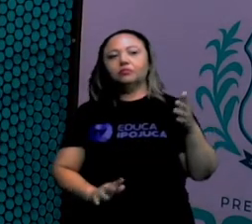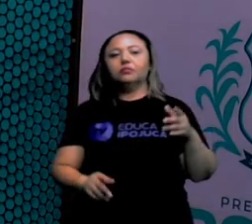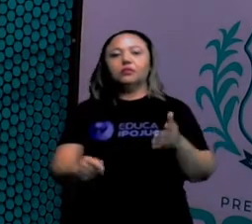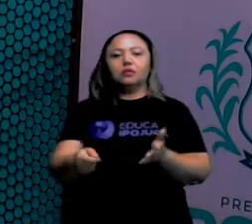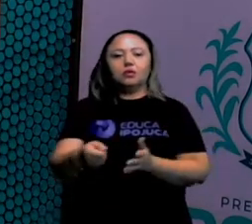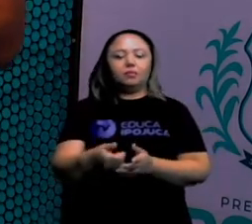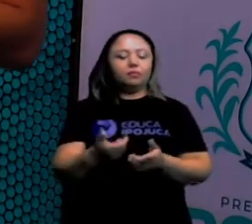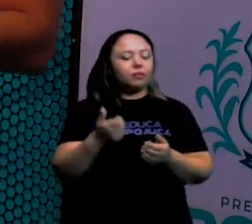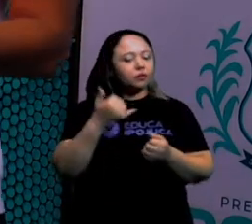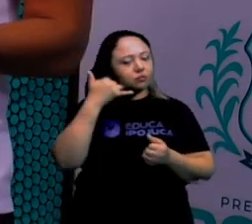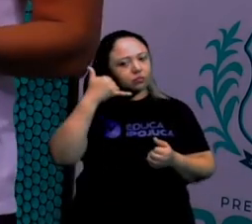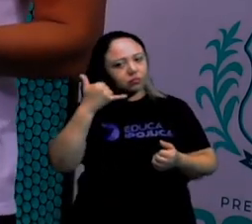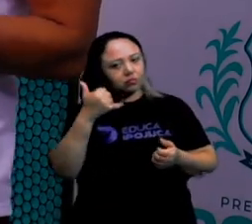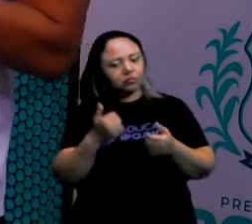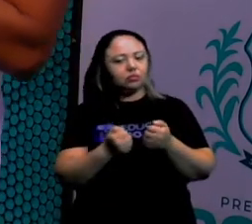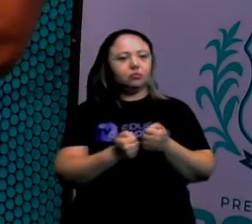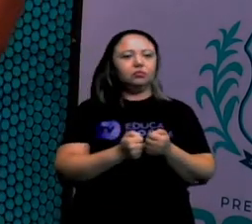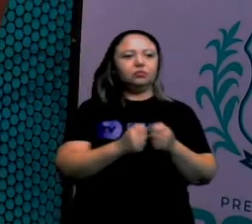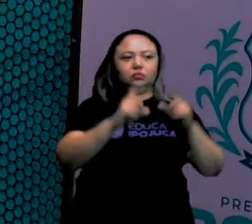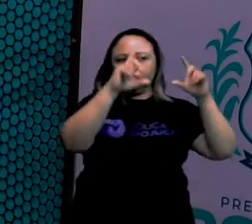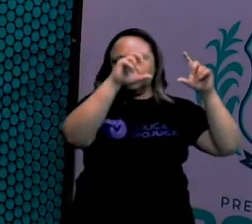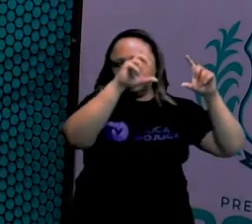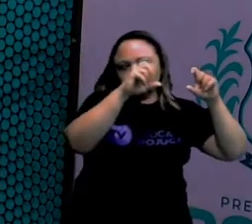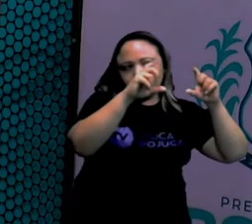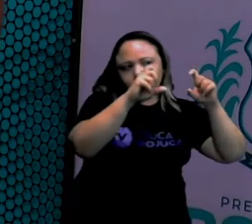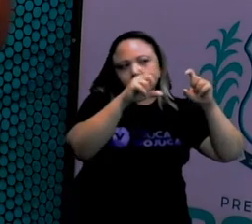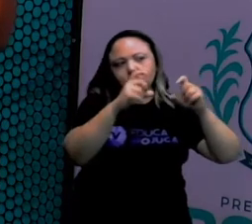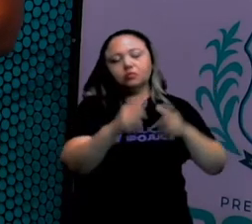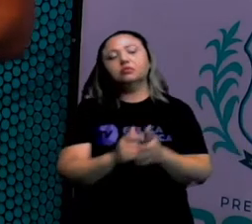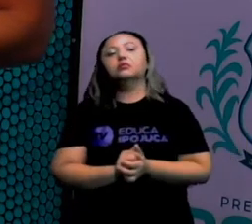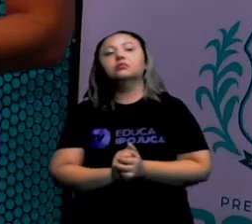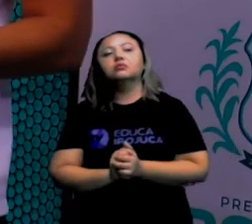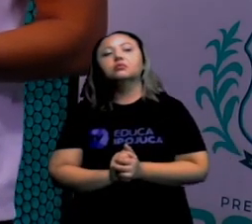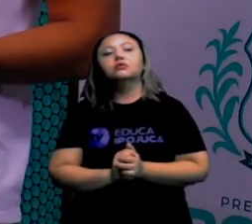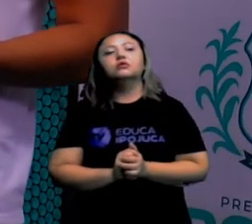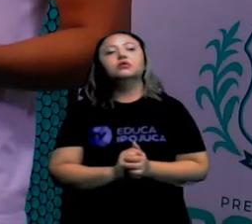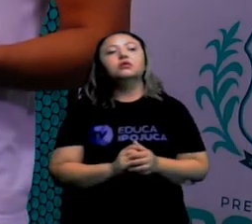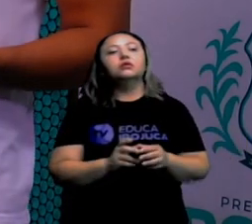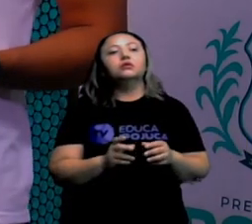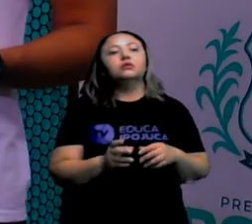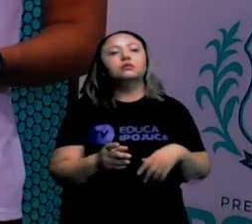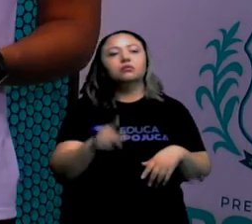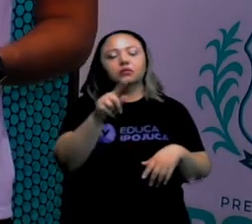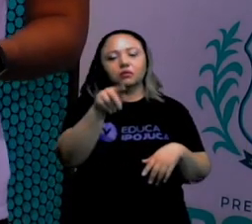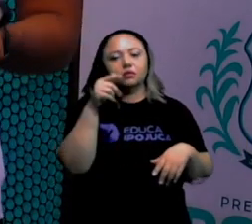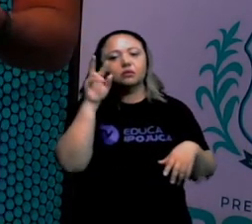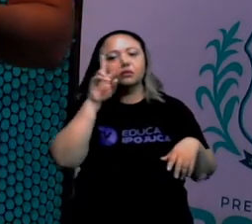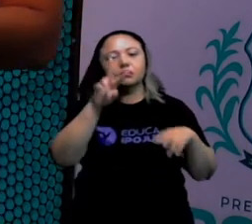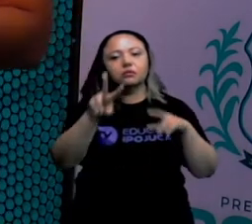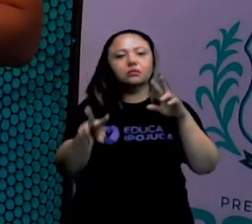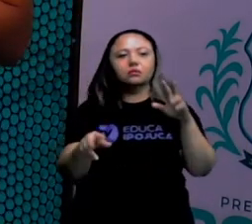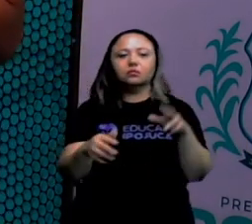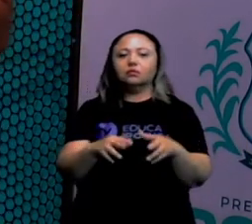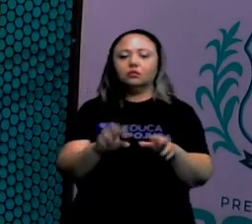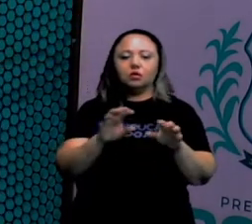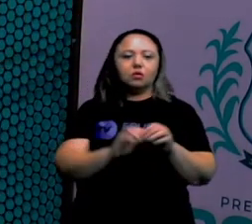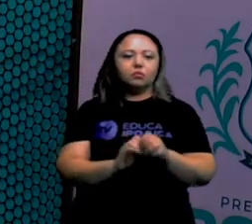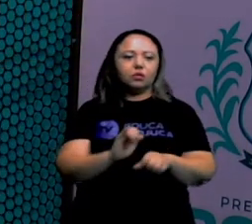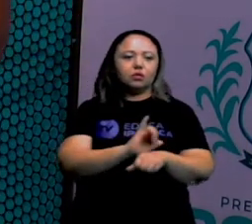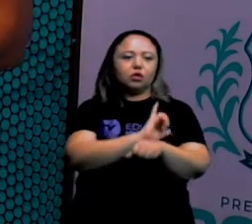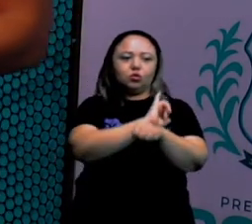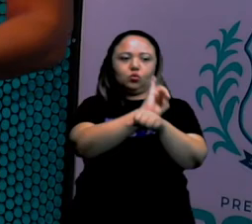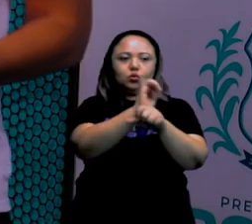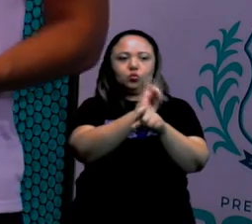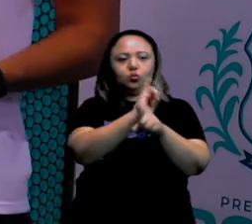pega um celular, dá um jeitinho de tirar uma foto dessa tela, tá bom? Você que está vendo pelo YouTube,